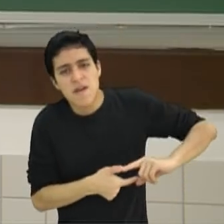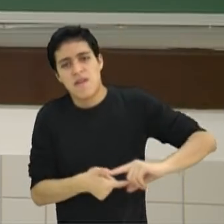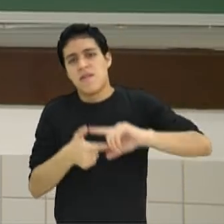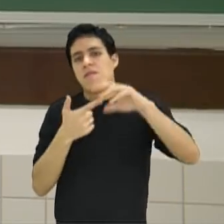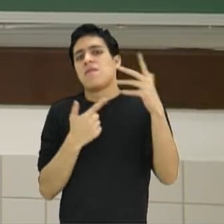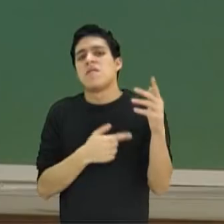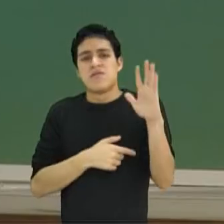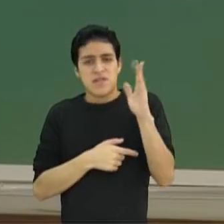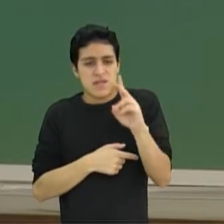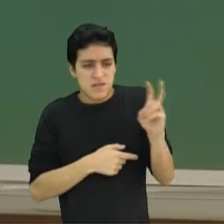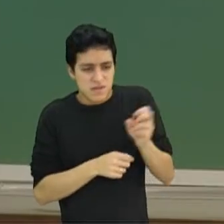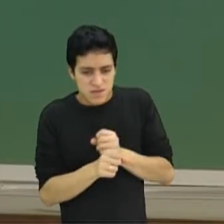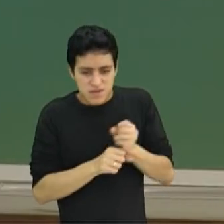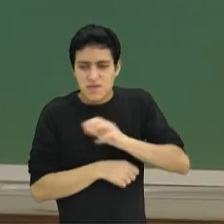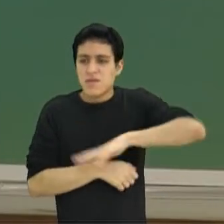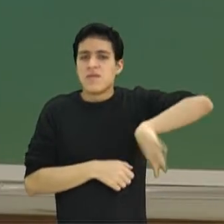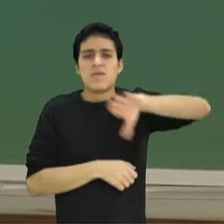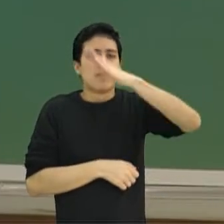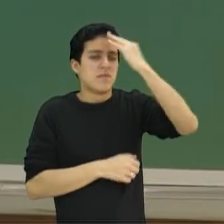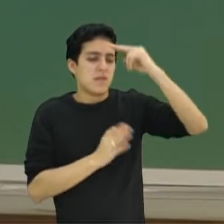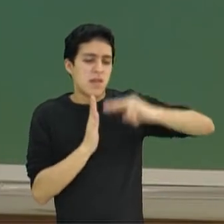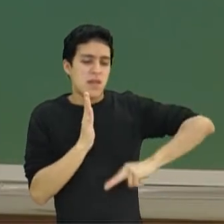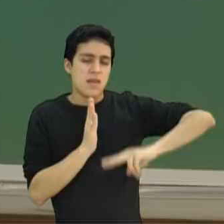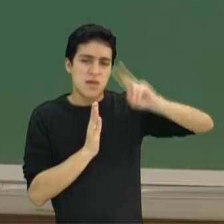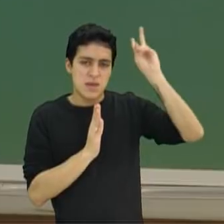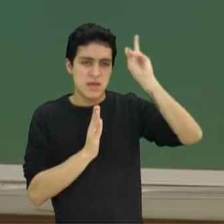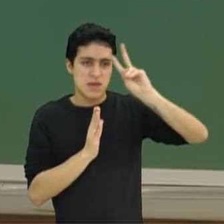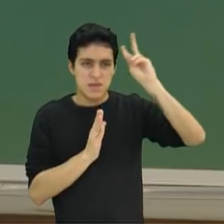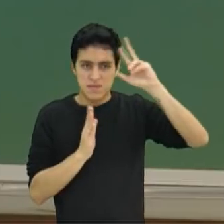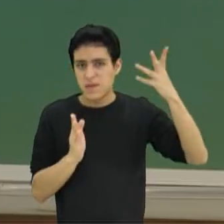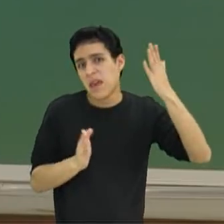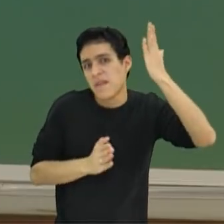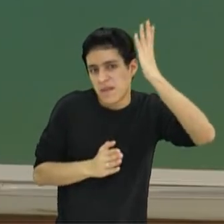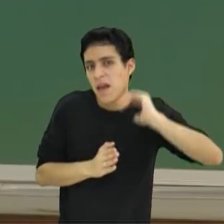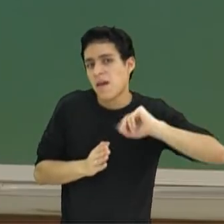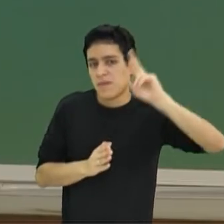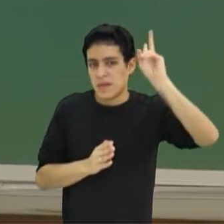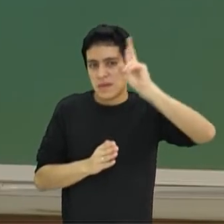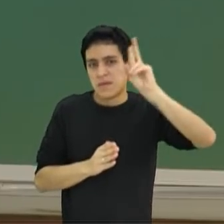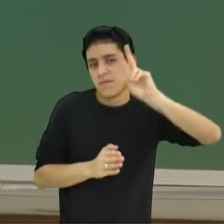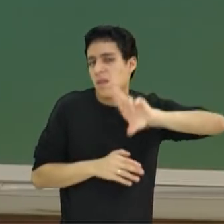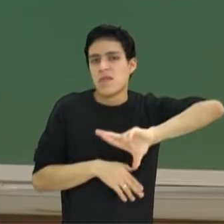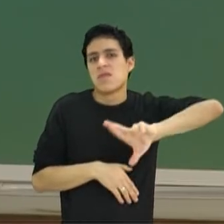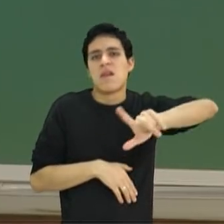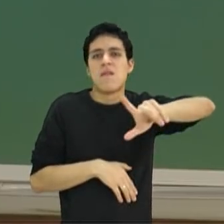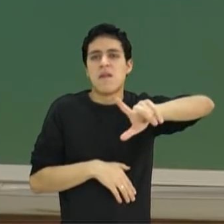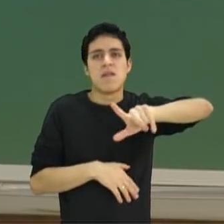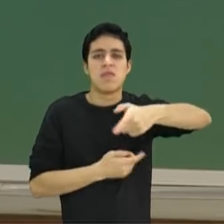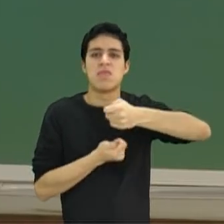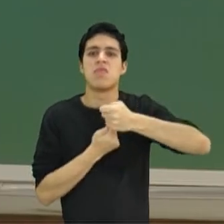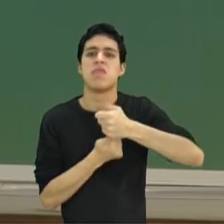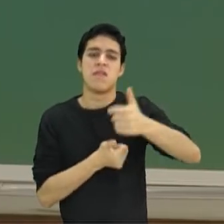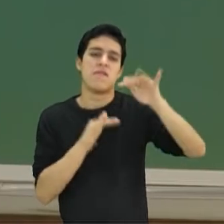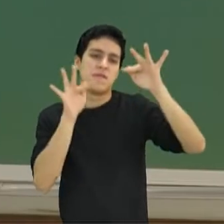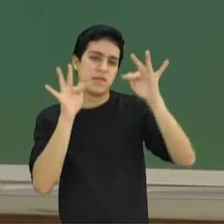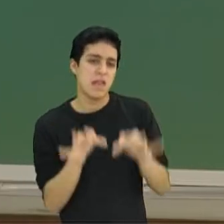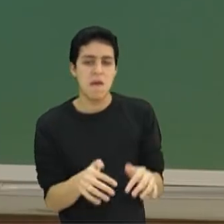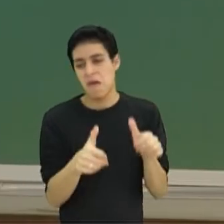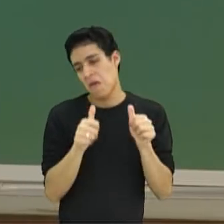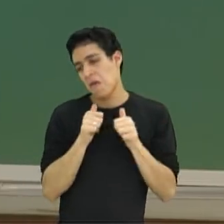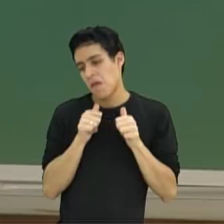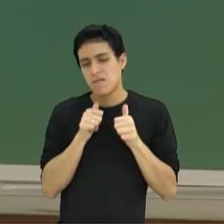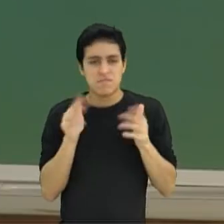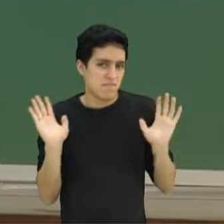de 150 anos, todo mundo já sabe da história. Então, não é irrelevante ela dizer o final ou não